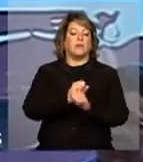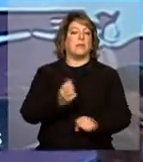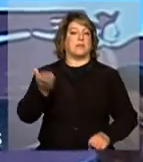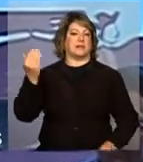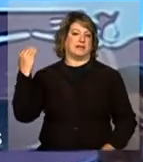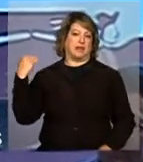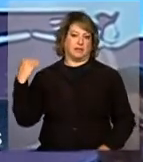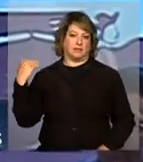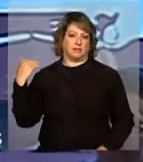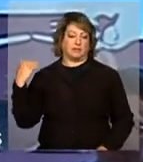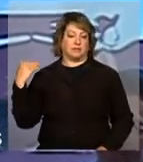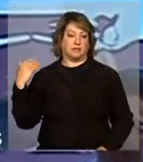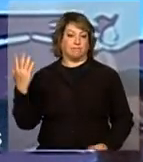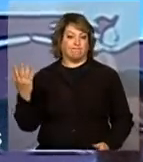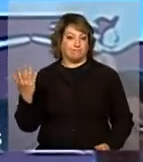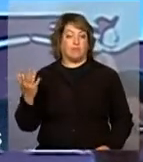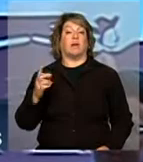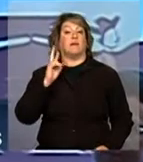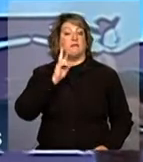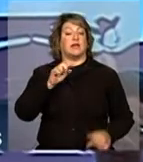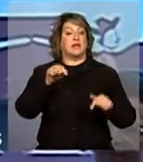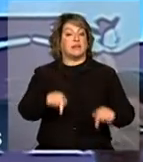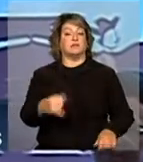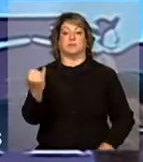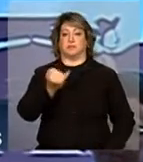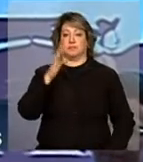Reconhecer isso é fundamental.